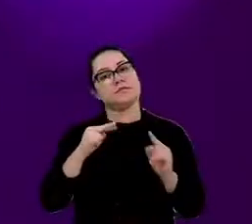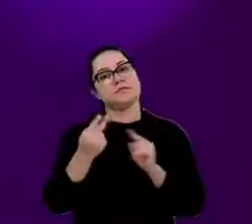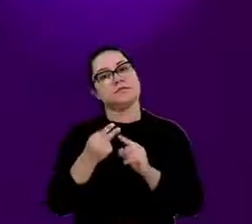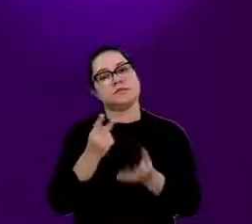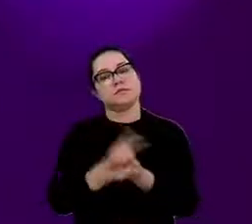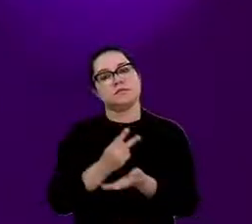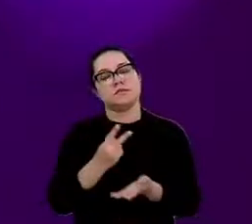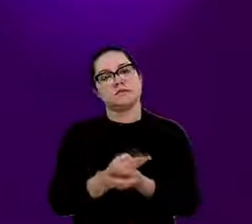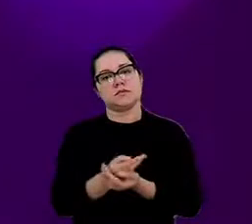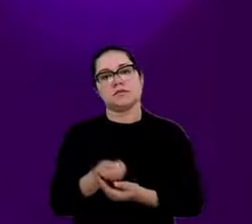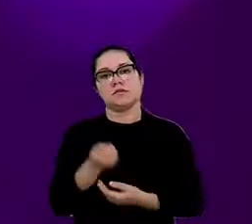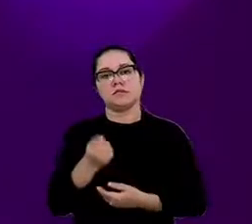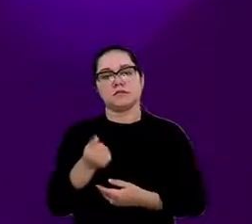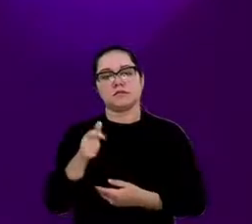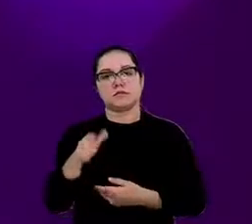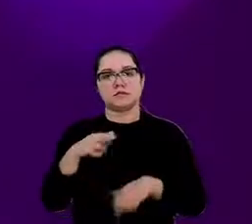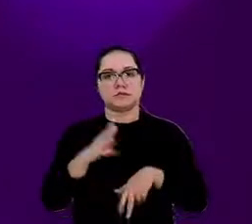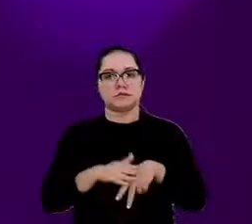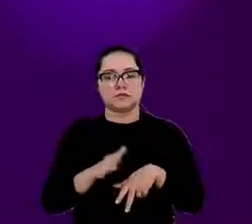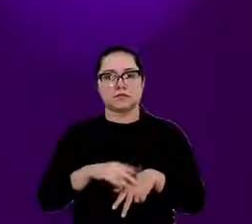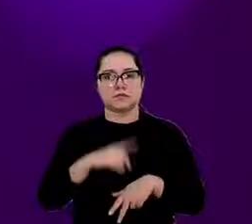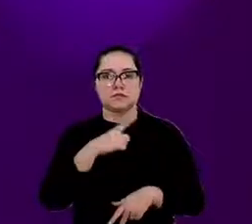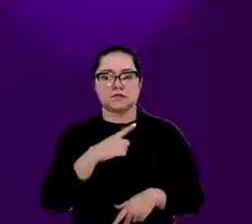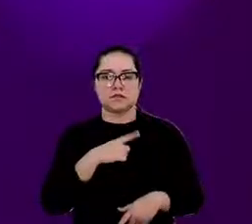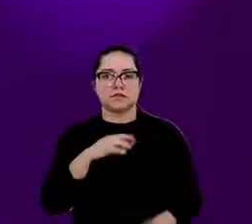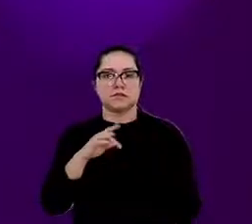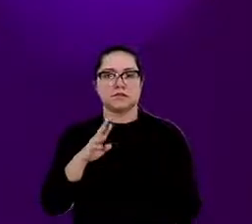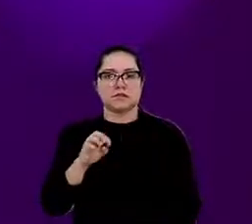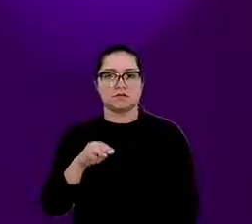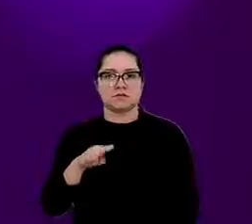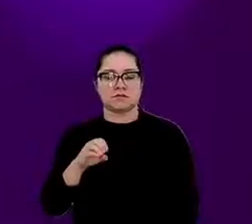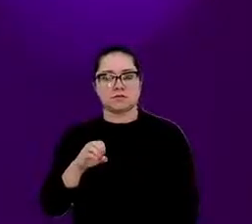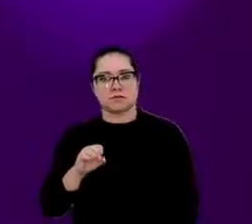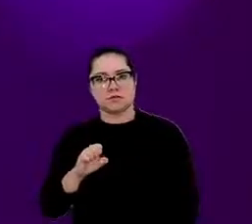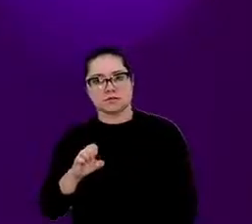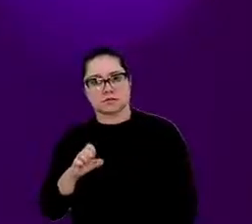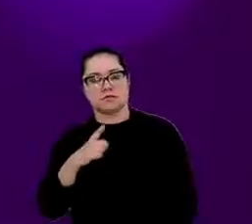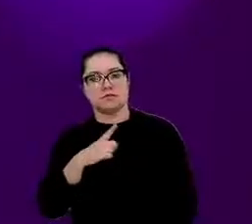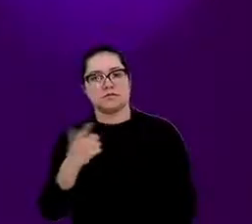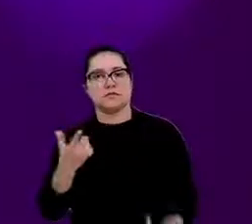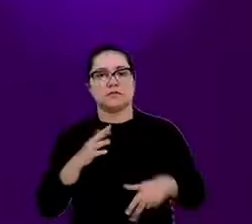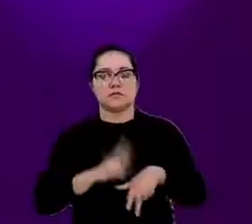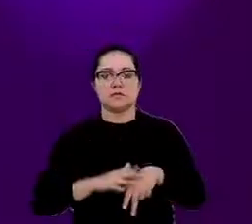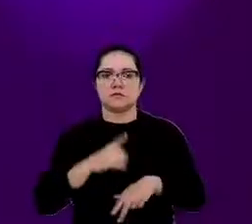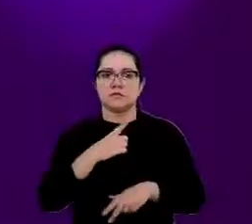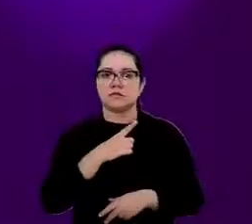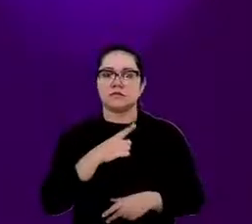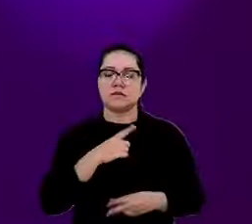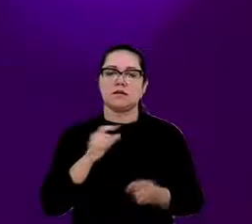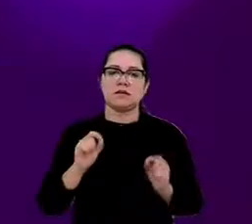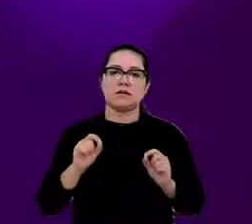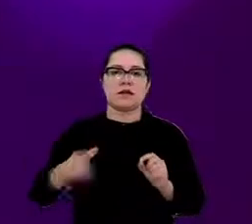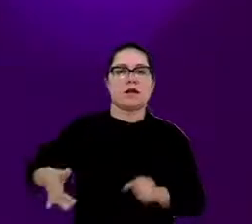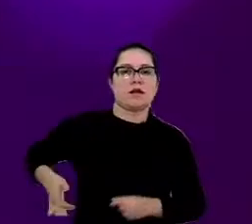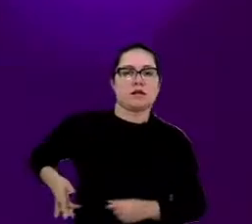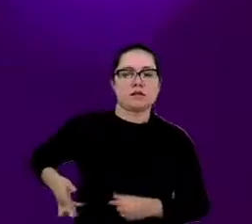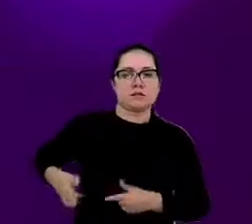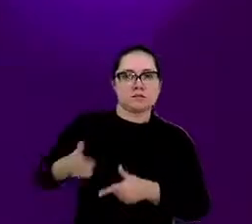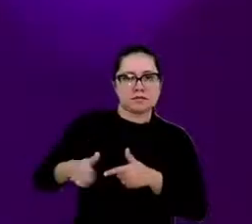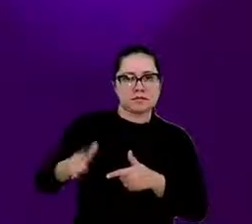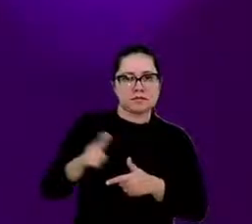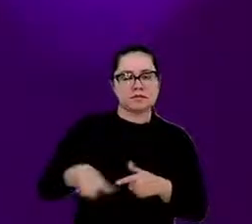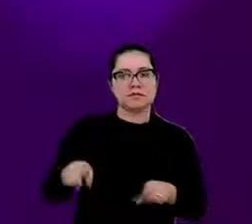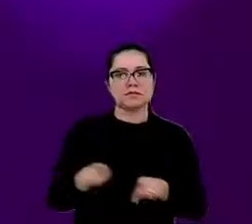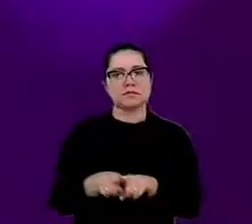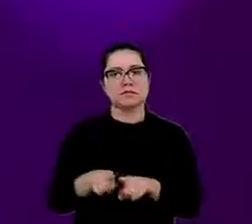pacientes que são de alto risco para trombose e para restenose de stent. Então, aqueles pacientes com disfunção renal, que têm também limitações do